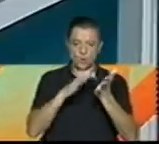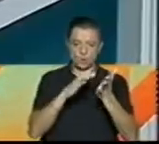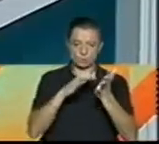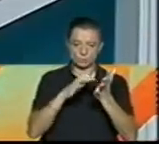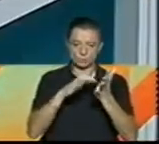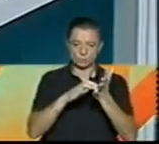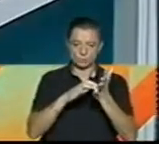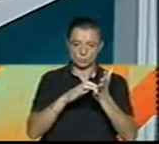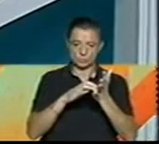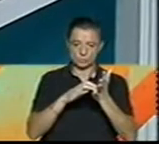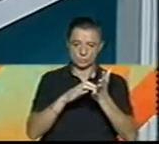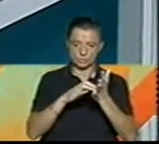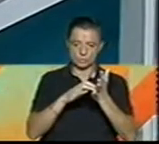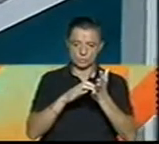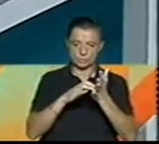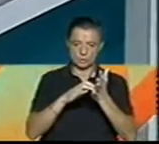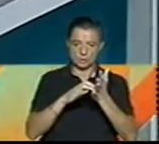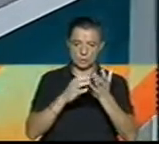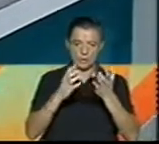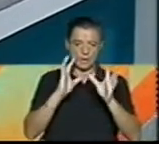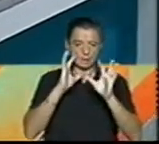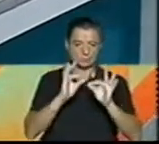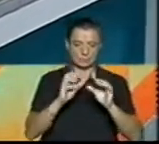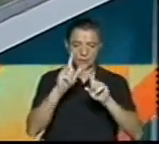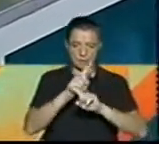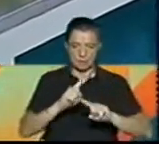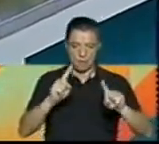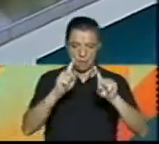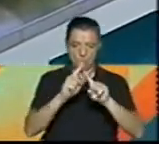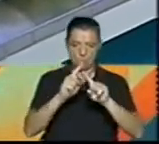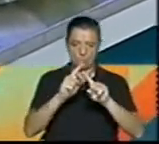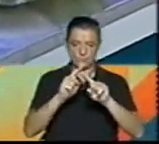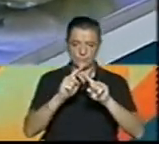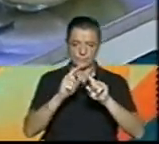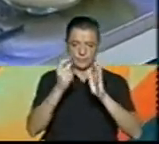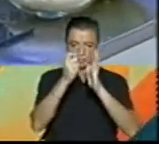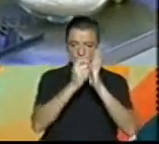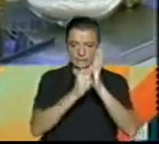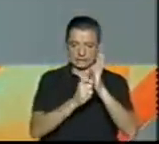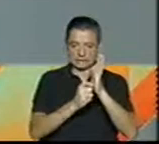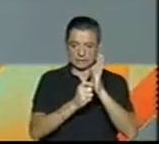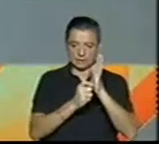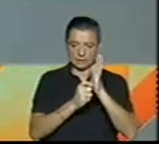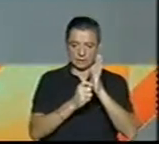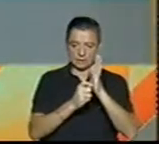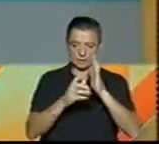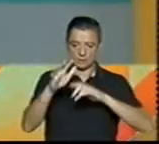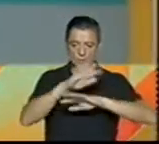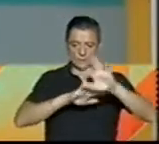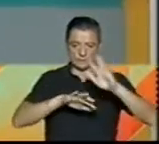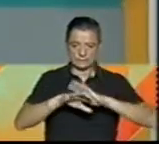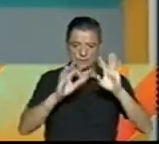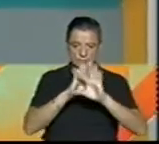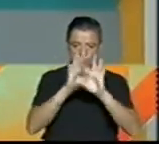vai tirar os lombos à sardinha? Não. Neste caso, da receita da exatamente, porque eu vou fazer tal e